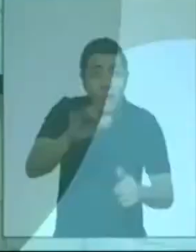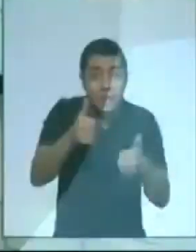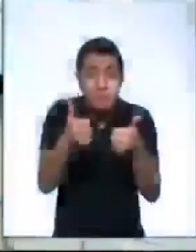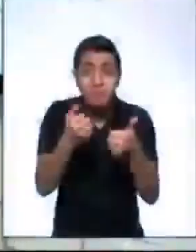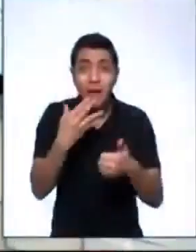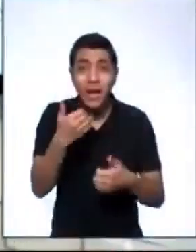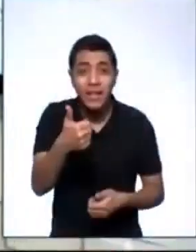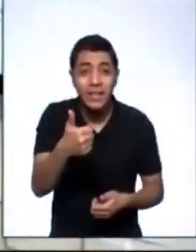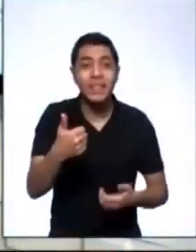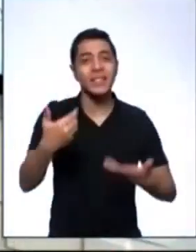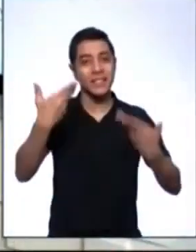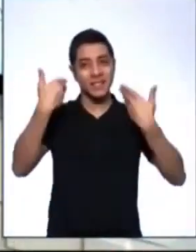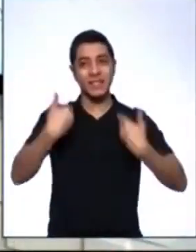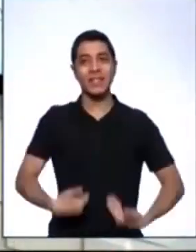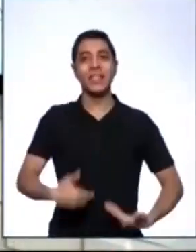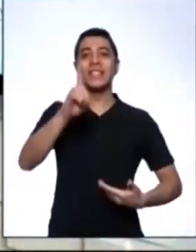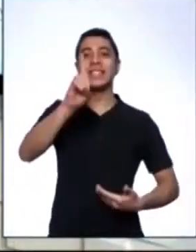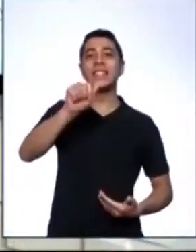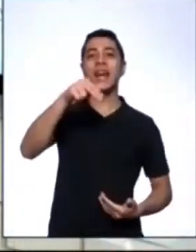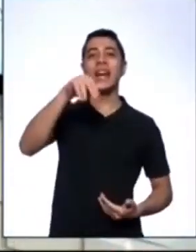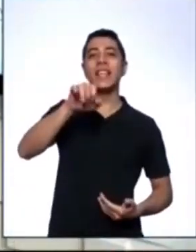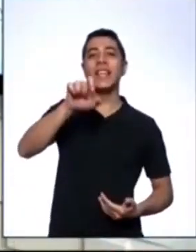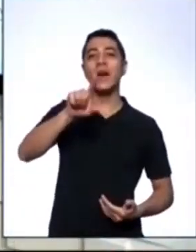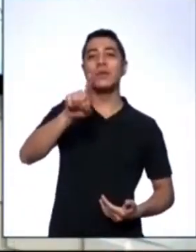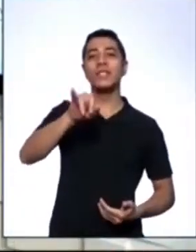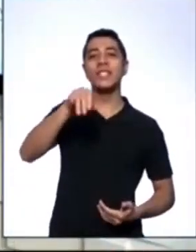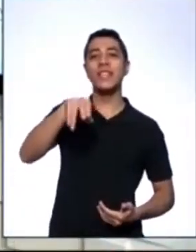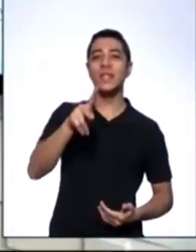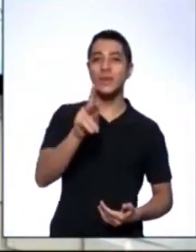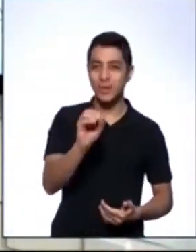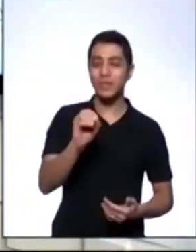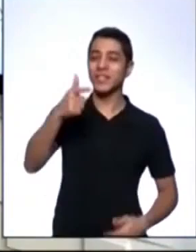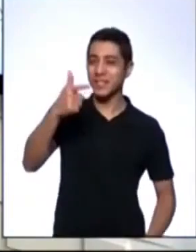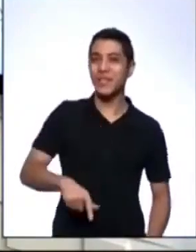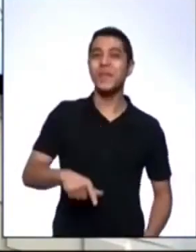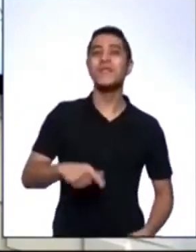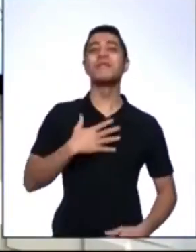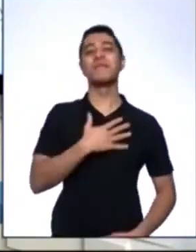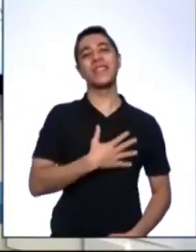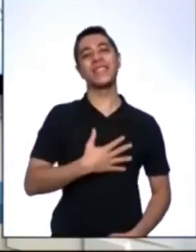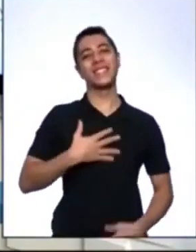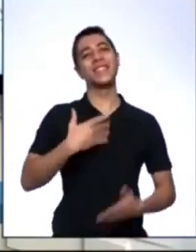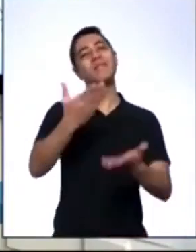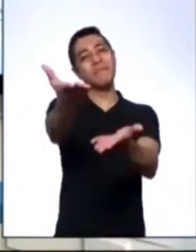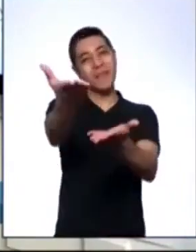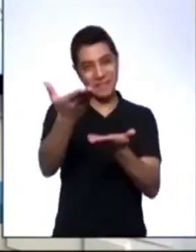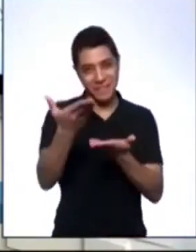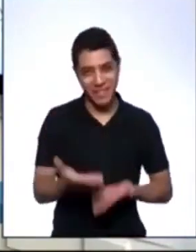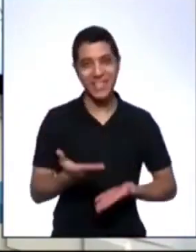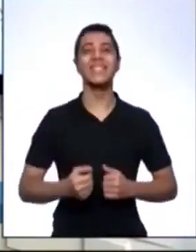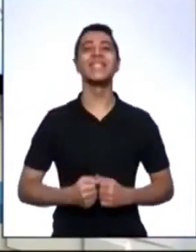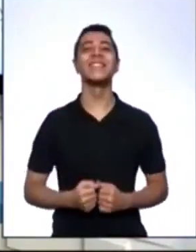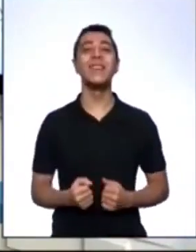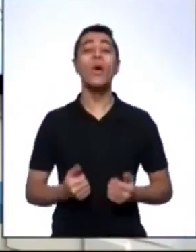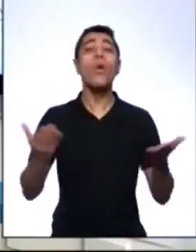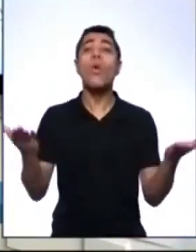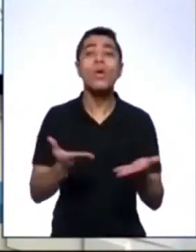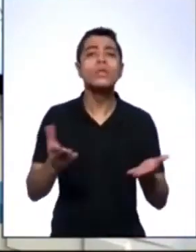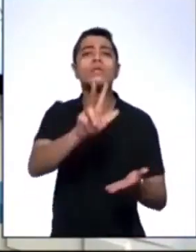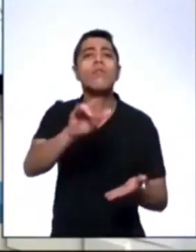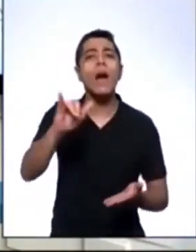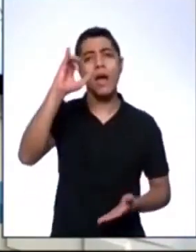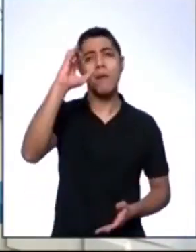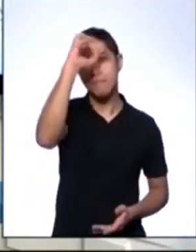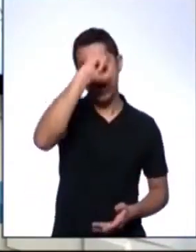o Danielzinho aqui novamente certo muito prazer seja bem-vindo hoje nós temos que aprender ou